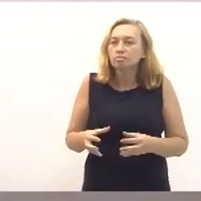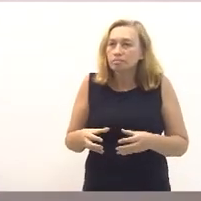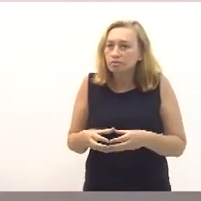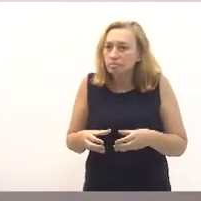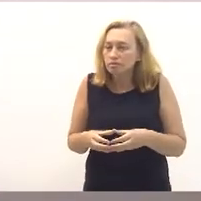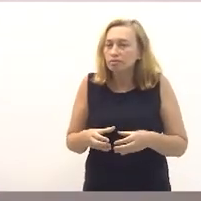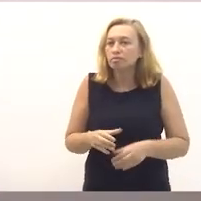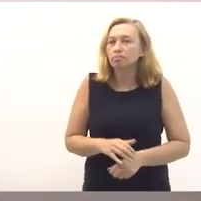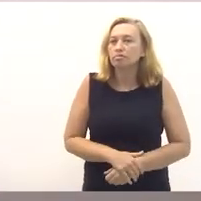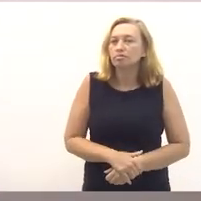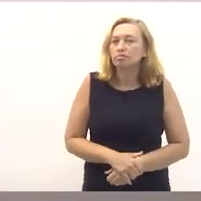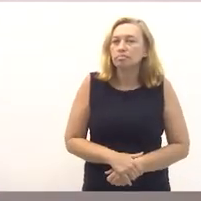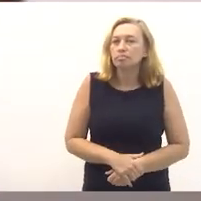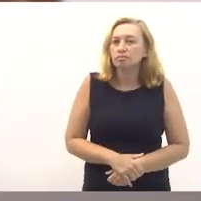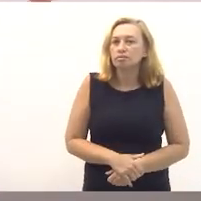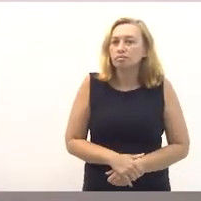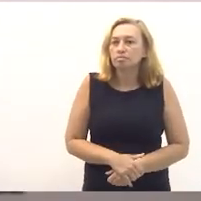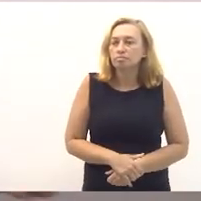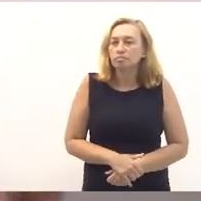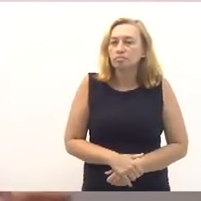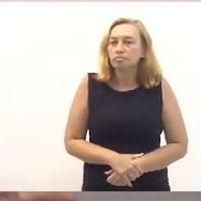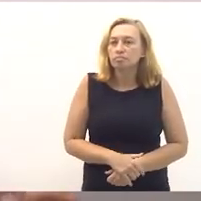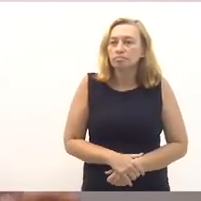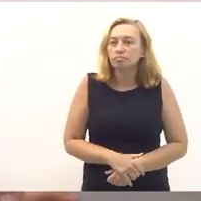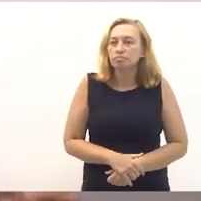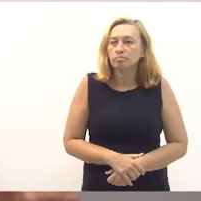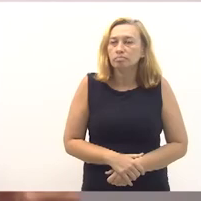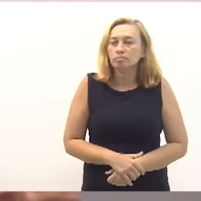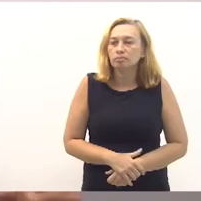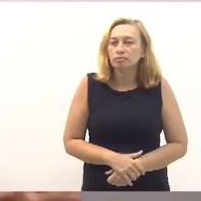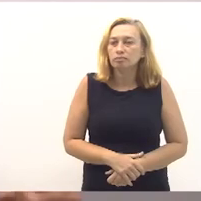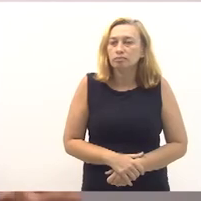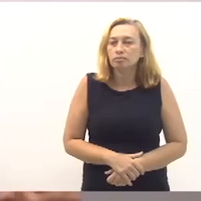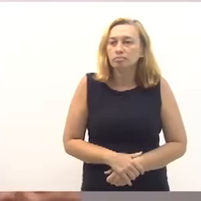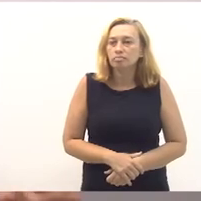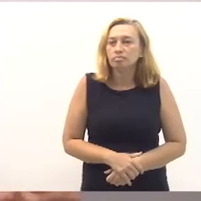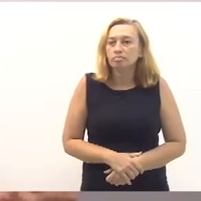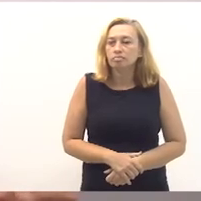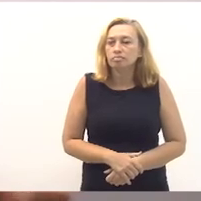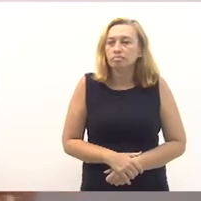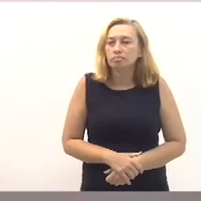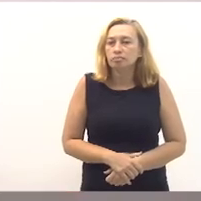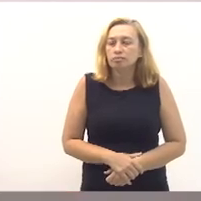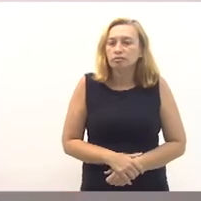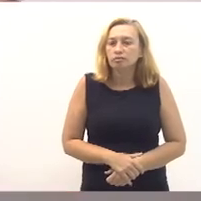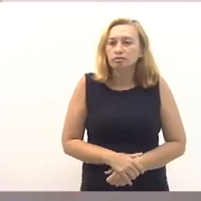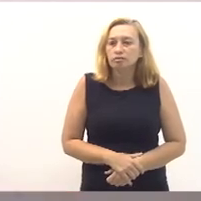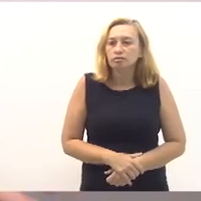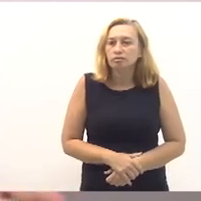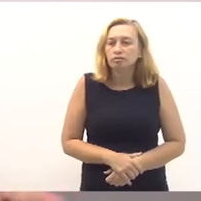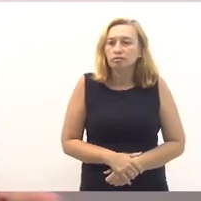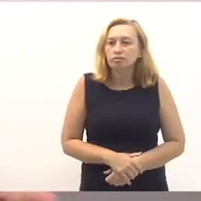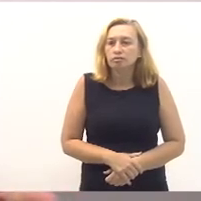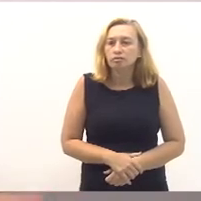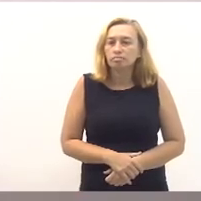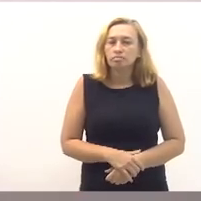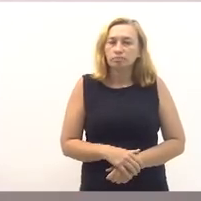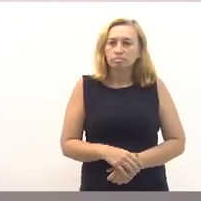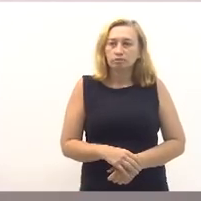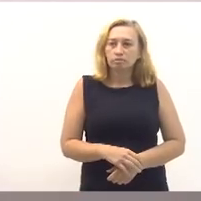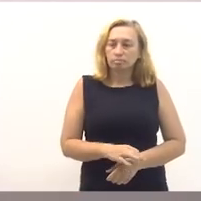que se contaminou com o processo de processo penal subterrâneo